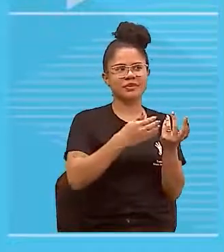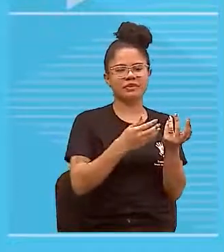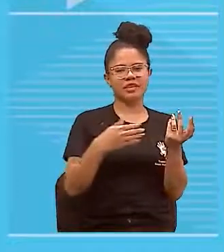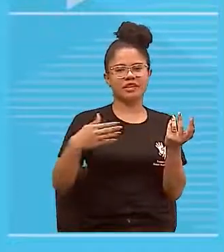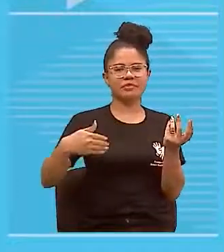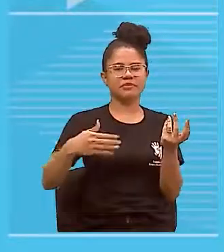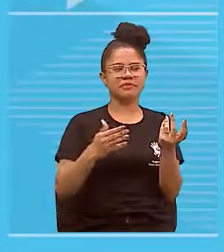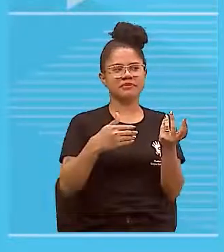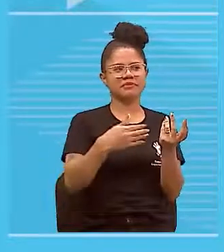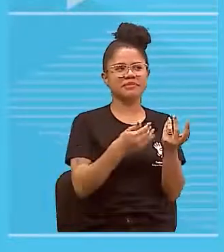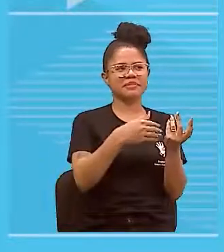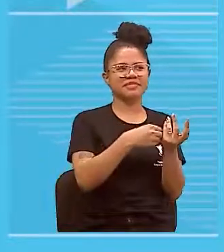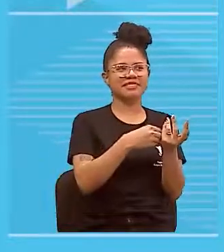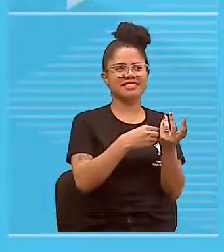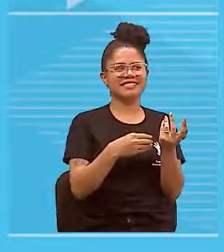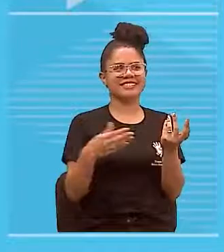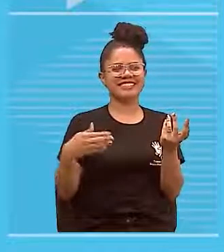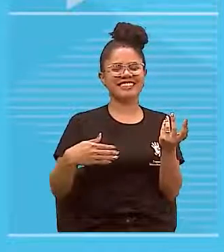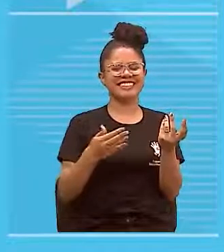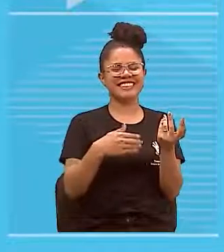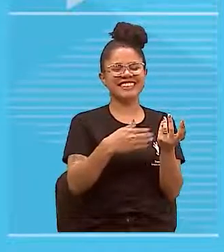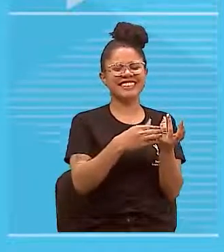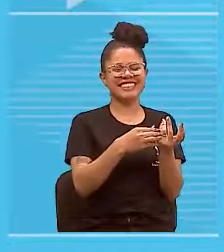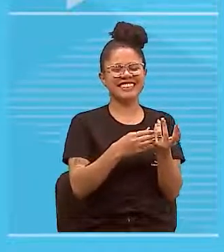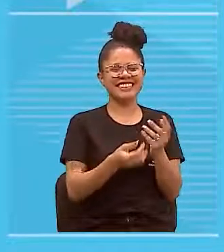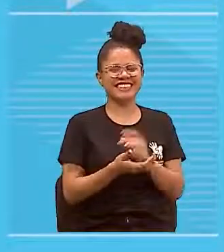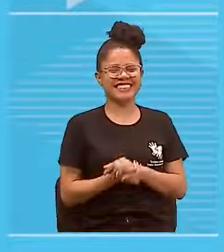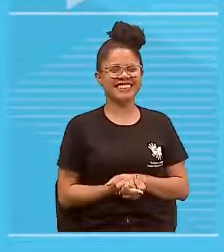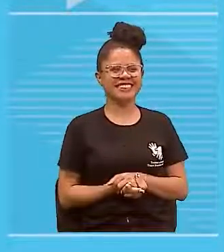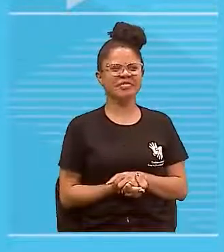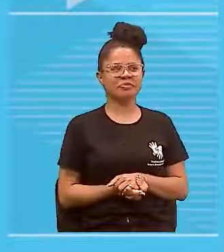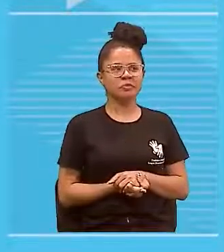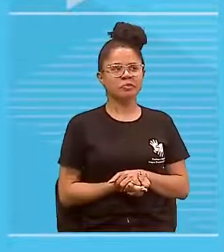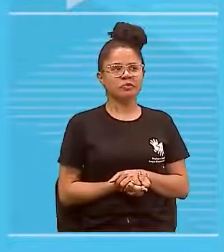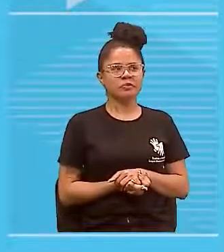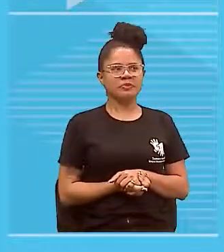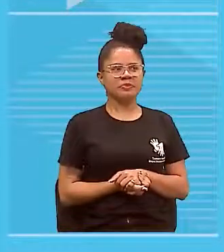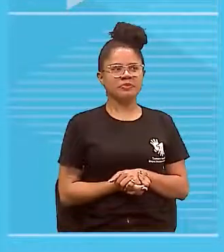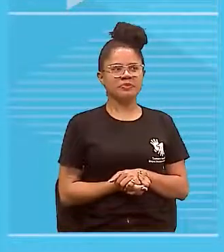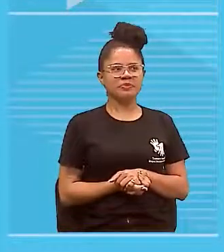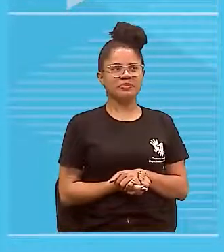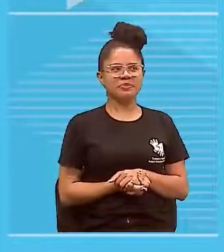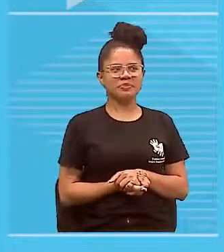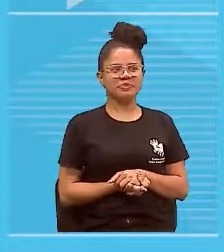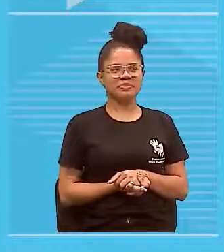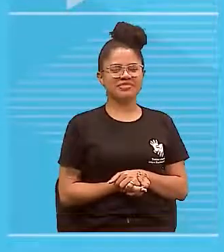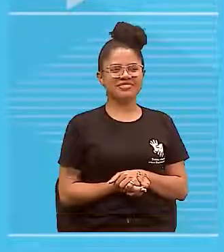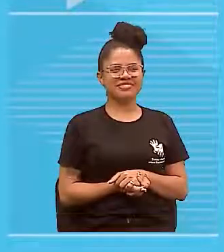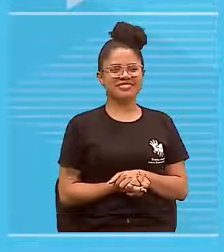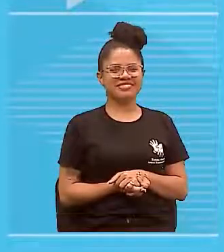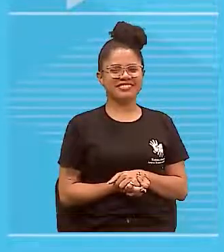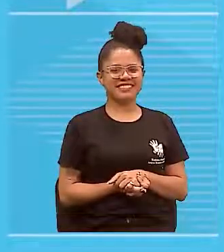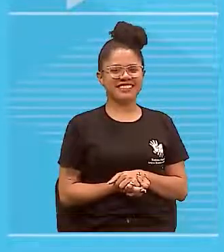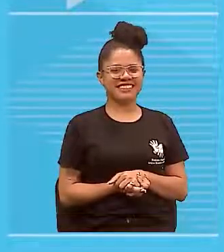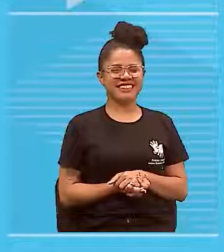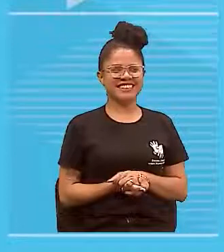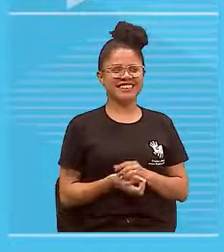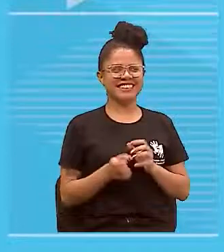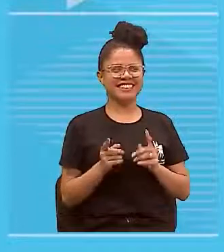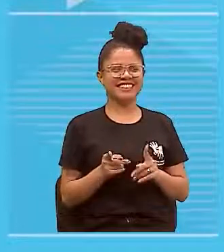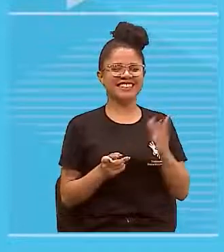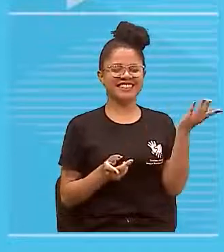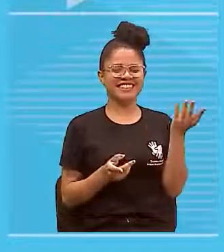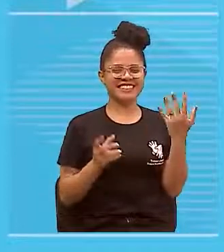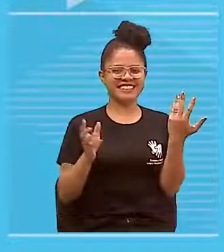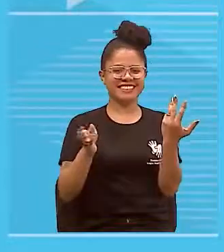vocês. Quase o Nemo. Né? Cadê as barbatanas do bicho? Né? Essa